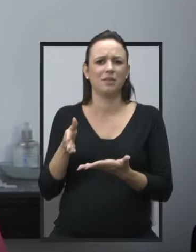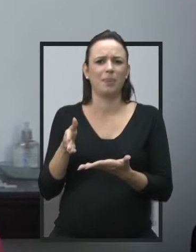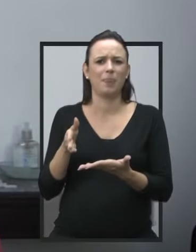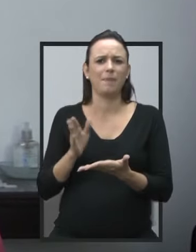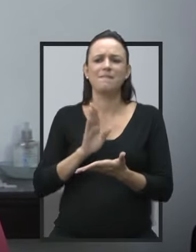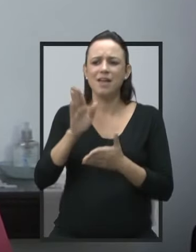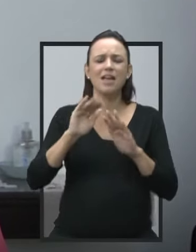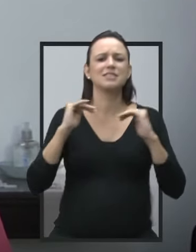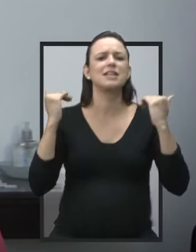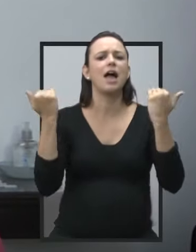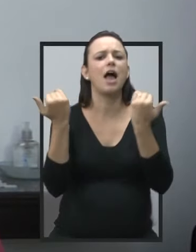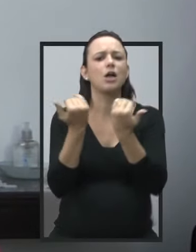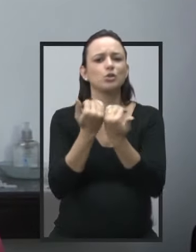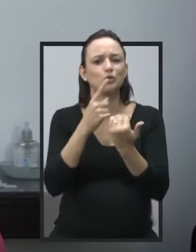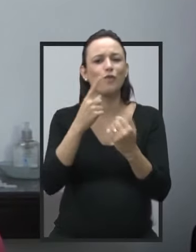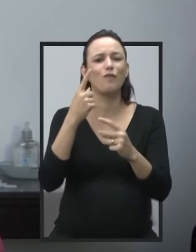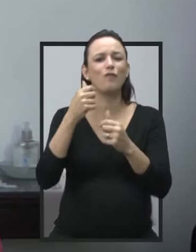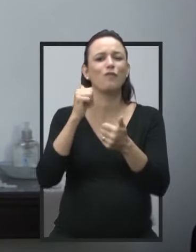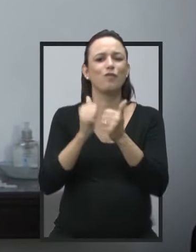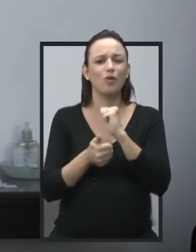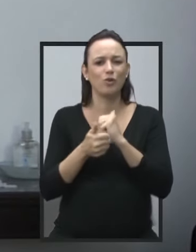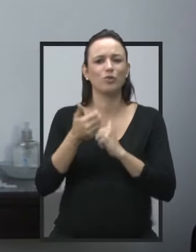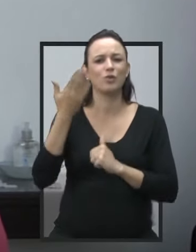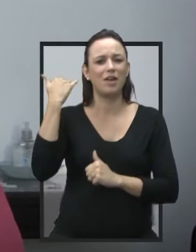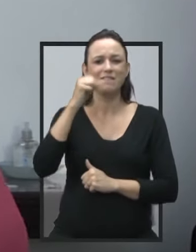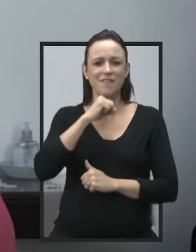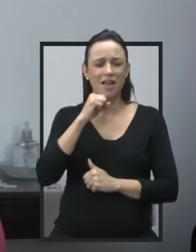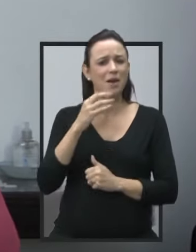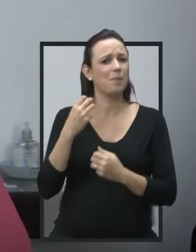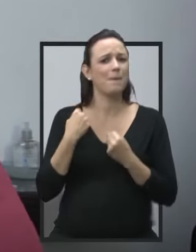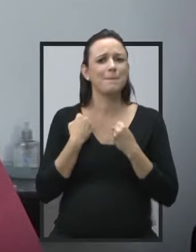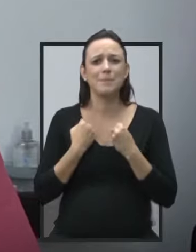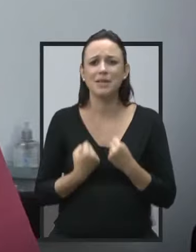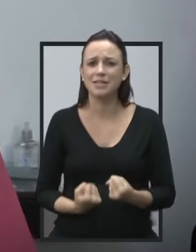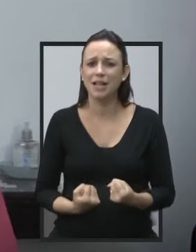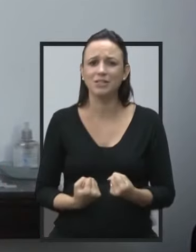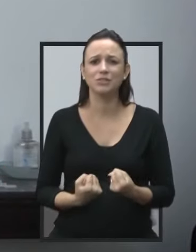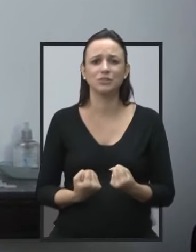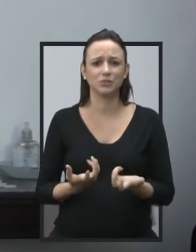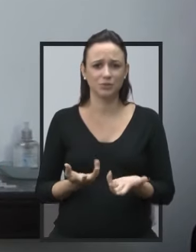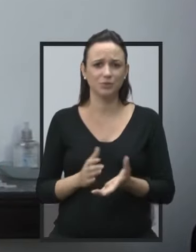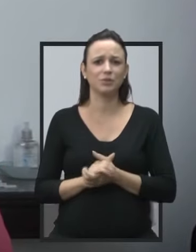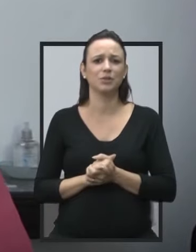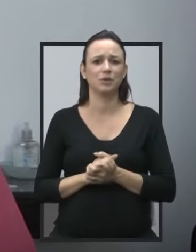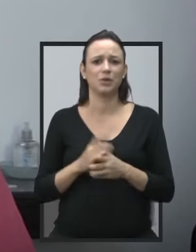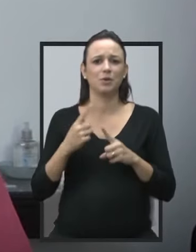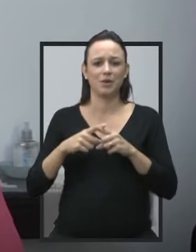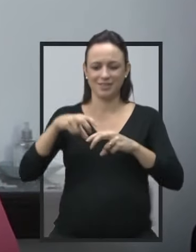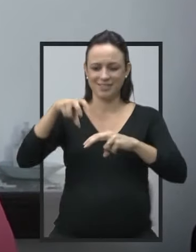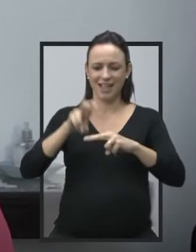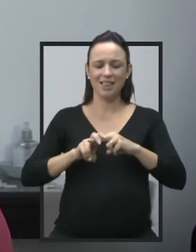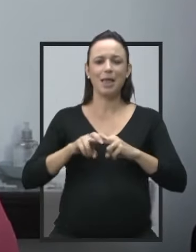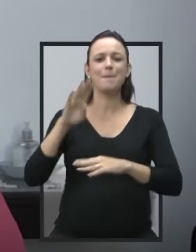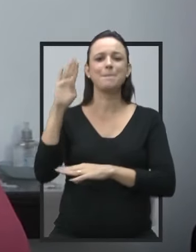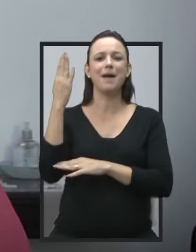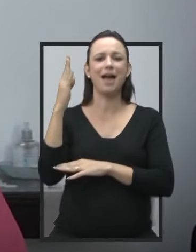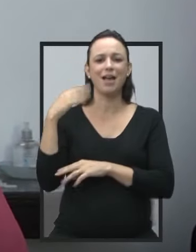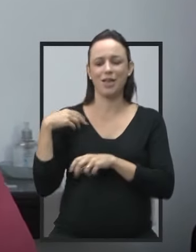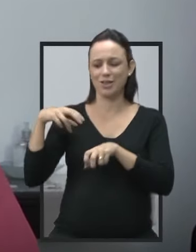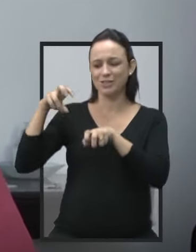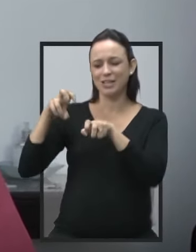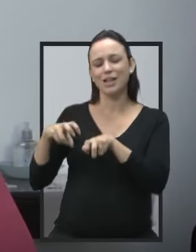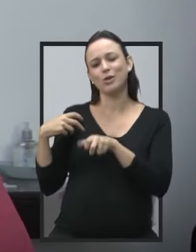Vai no estádio, é pesado. No estádio, quando tinha o estádio velho, era pesadíssimo, tá certo? Que era de madeira, a gente sentava, eu lembrava